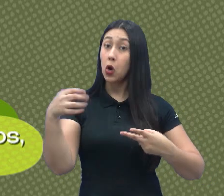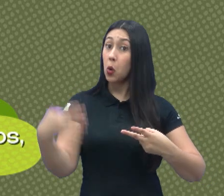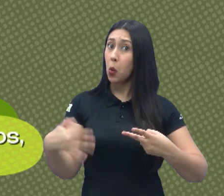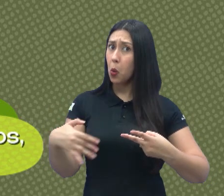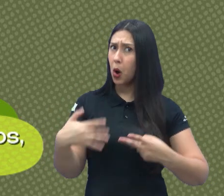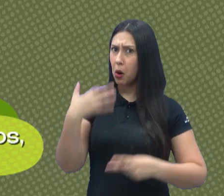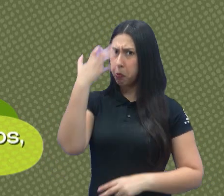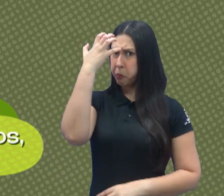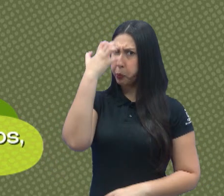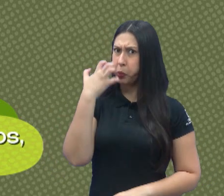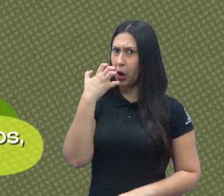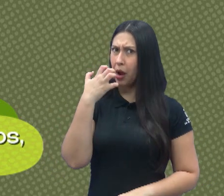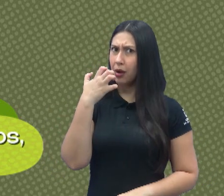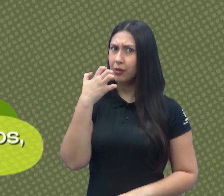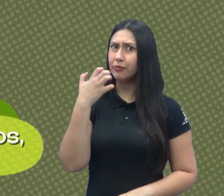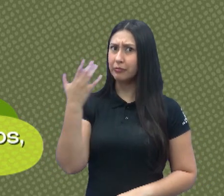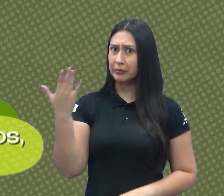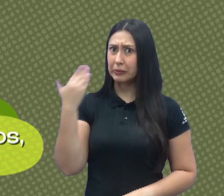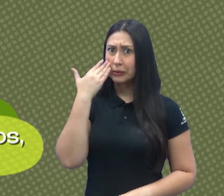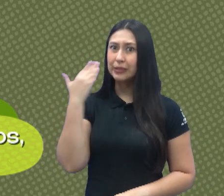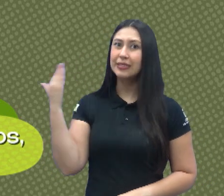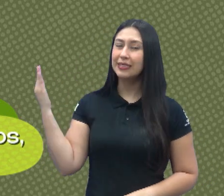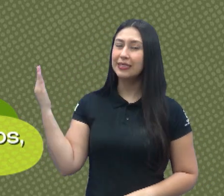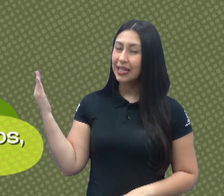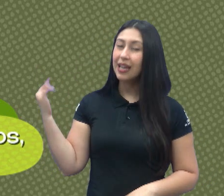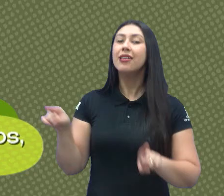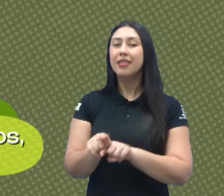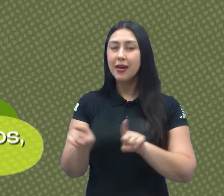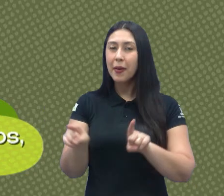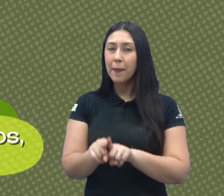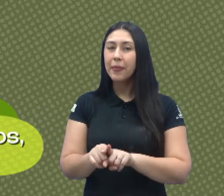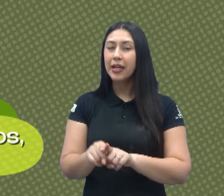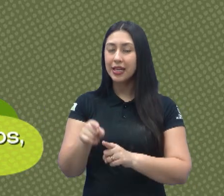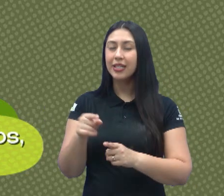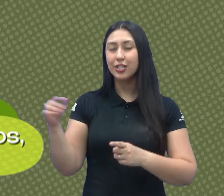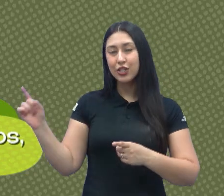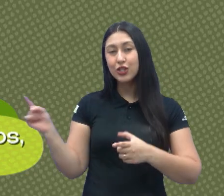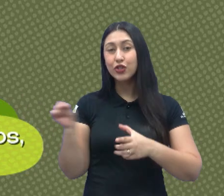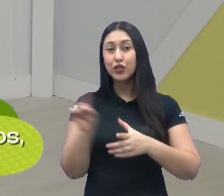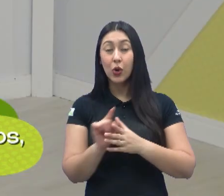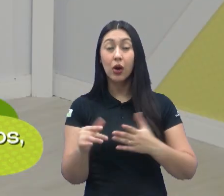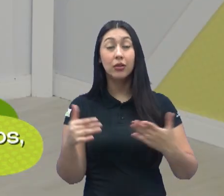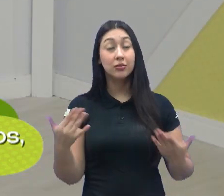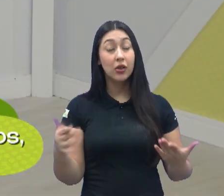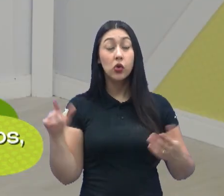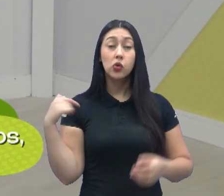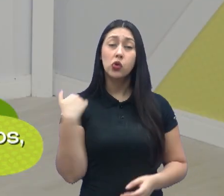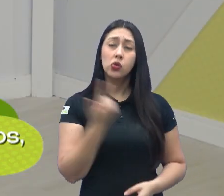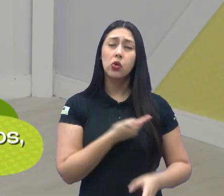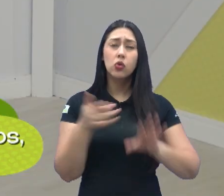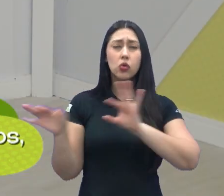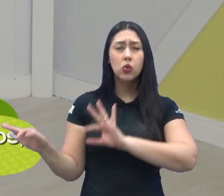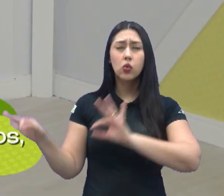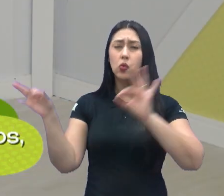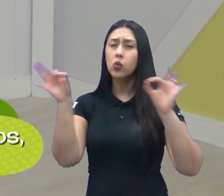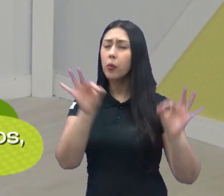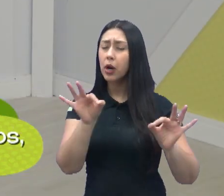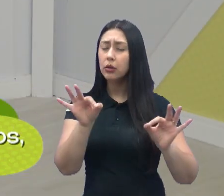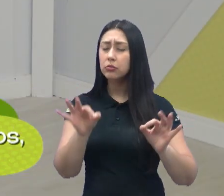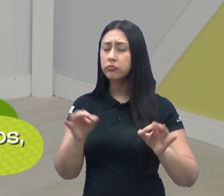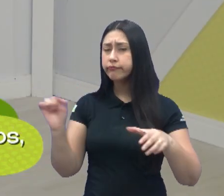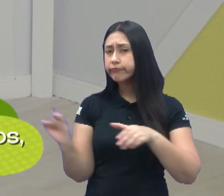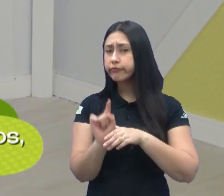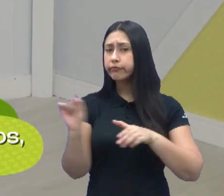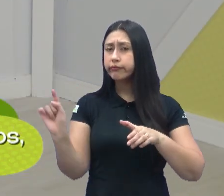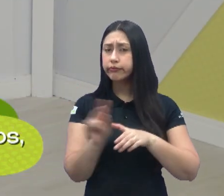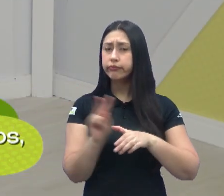ali o Clecione na arte ali. O Clecione também chegou, 2 contratações. E, Paulito, pelo aquilo que a gente está vendo dos jogadores que vêm chegando para a equipe